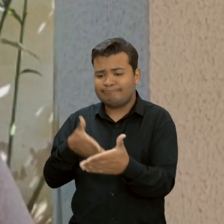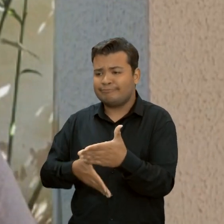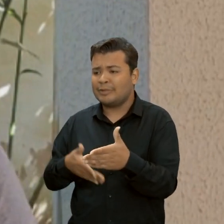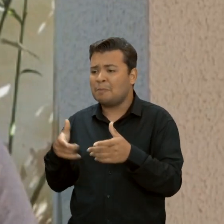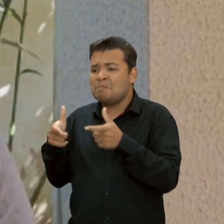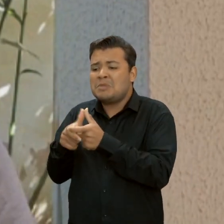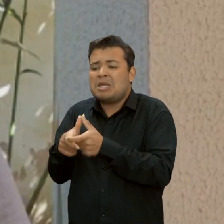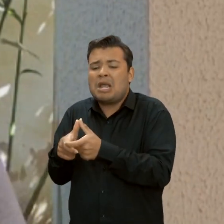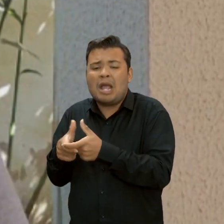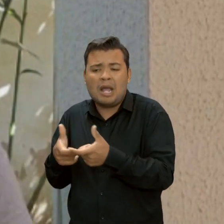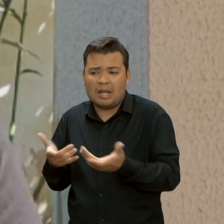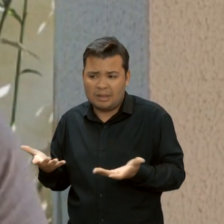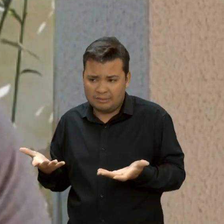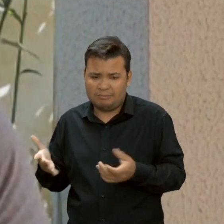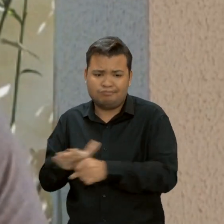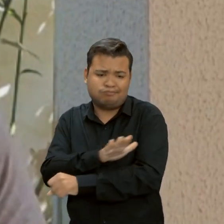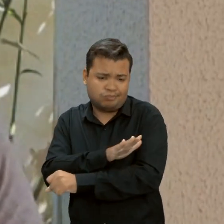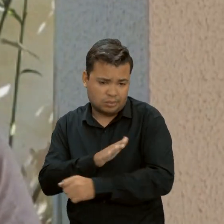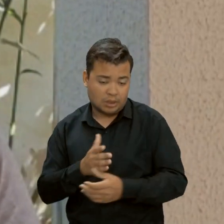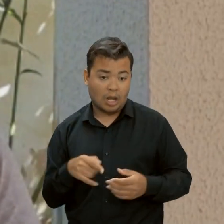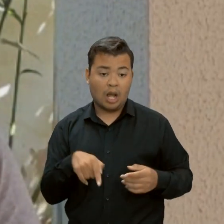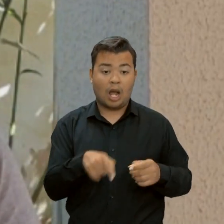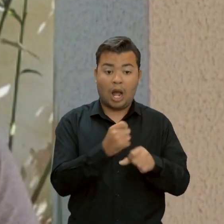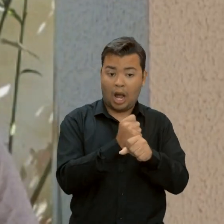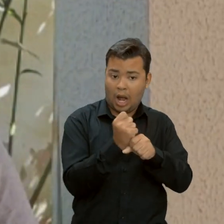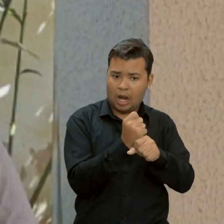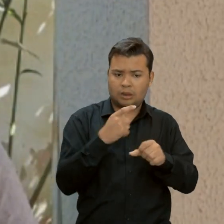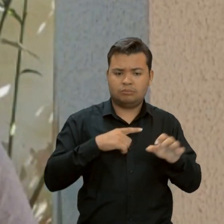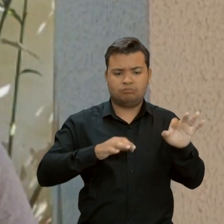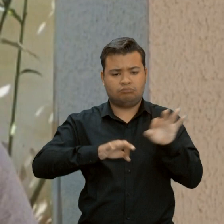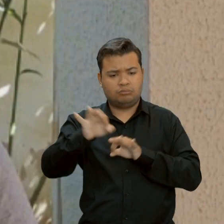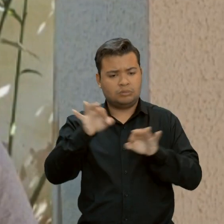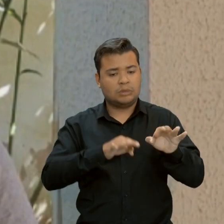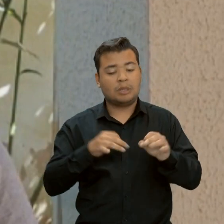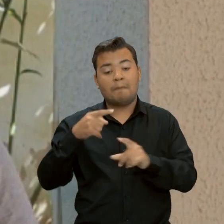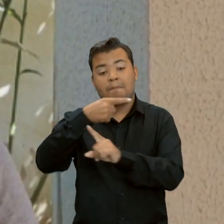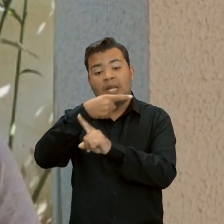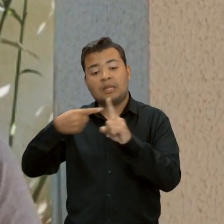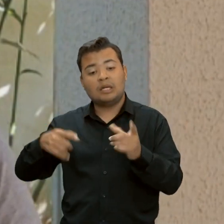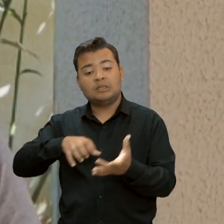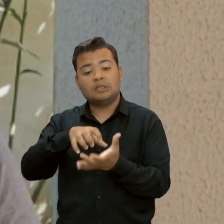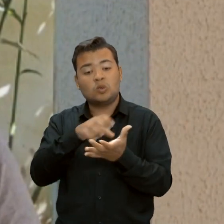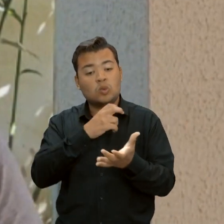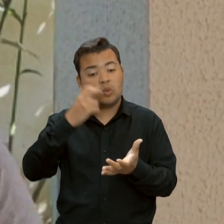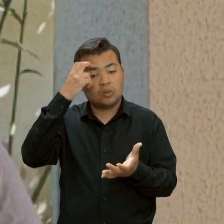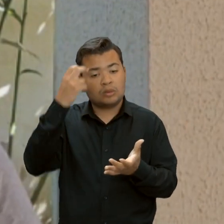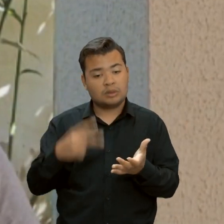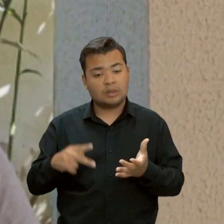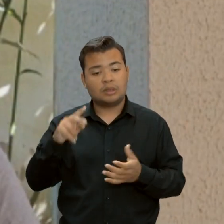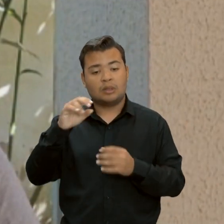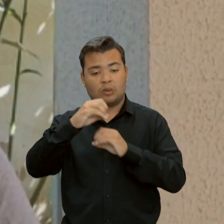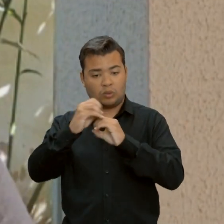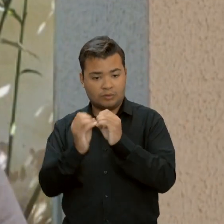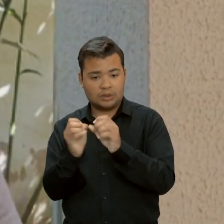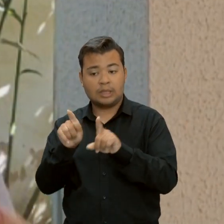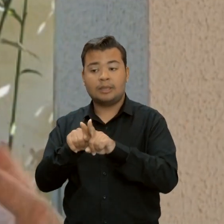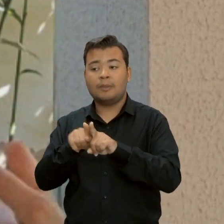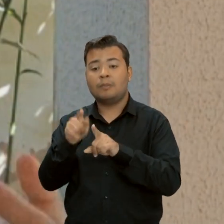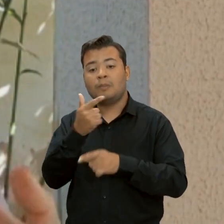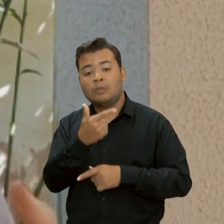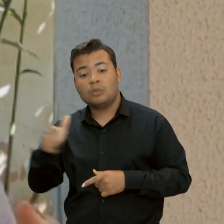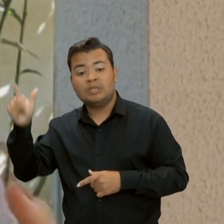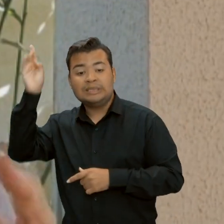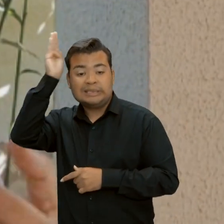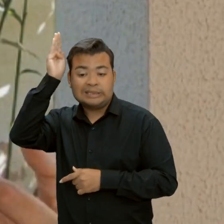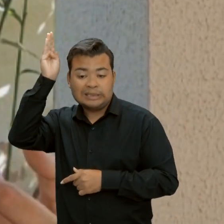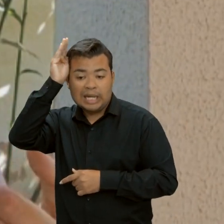para o projeto. Então, esse ano, a gente está com metade aqui no Centro Cultural da UFG, e depois a gente vai fazer no Teatro Sesc também. Aí